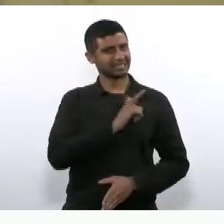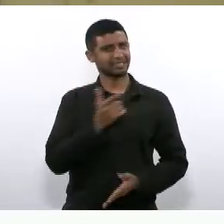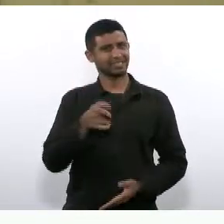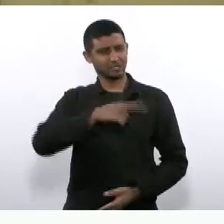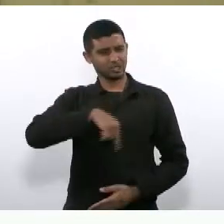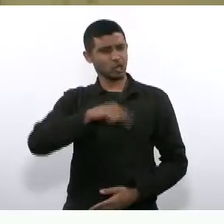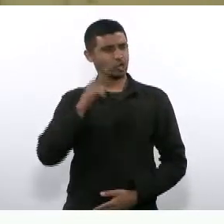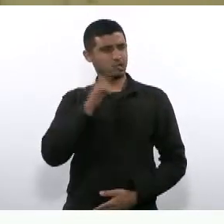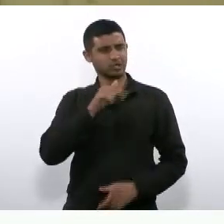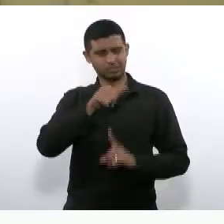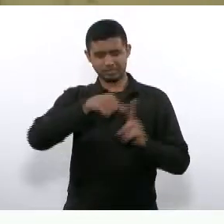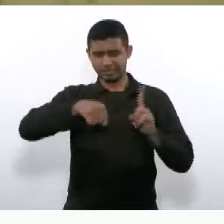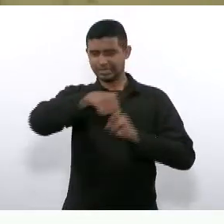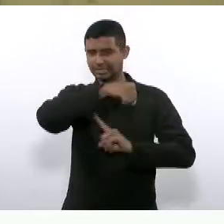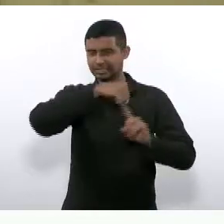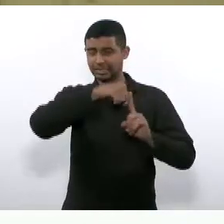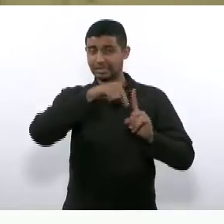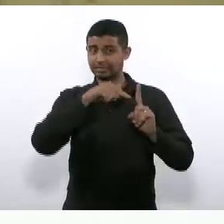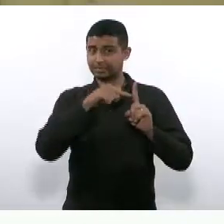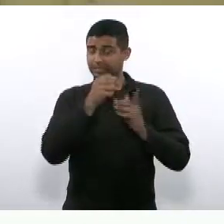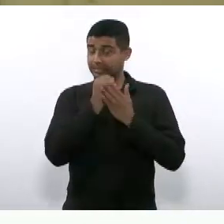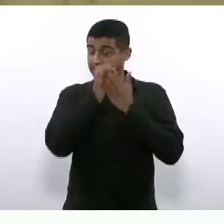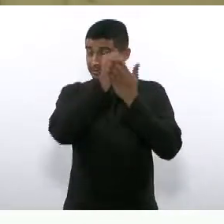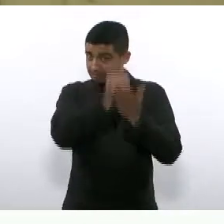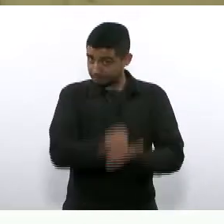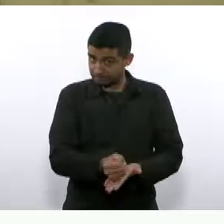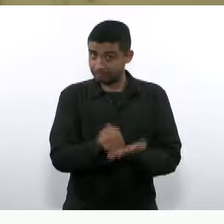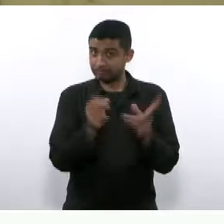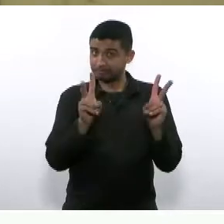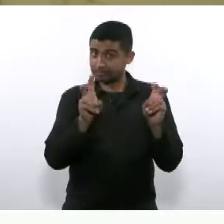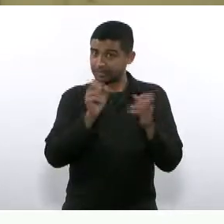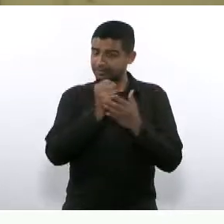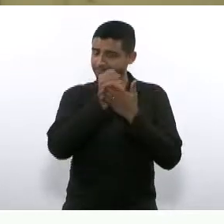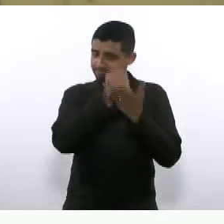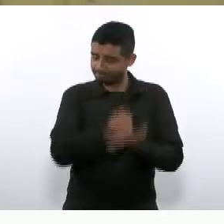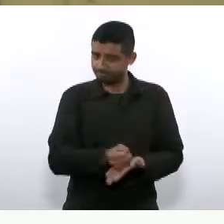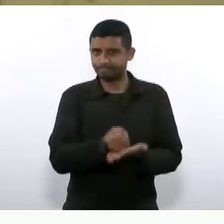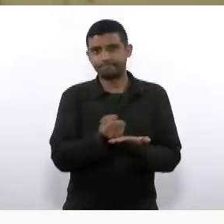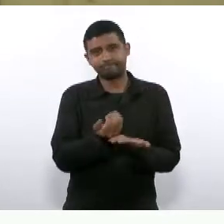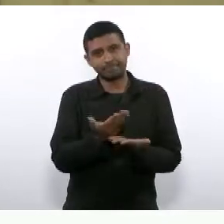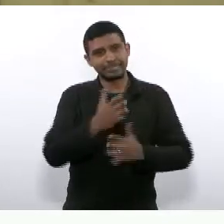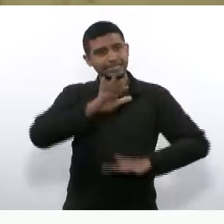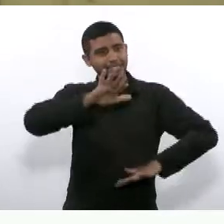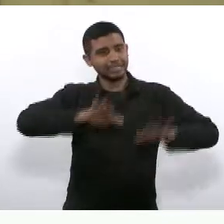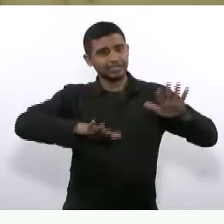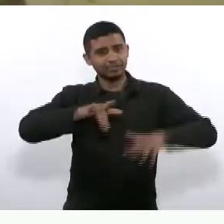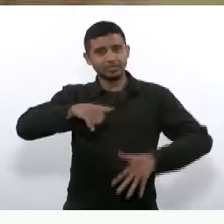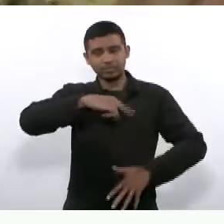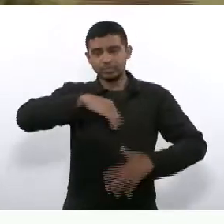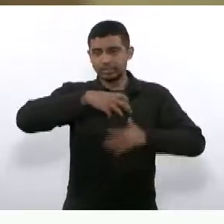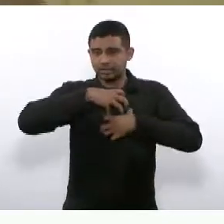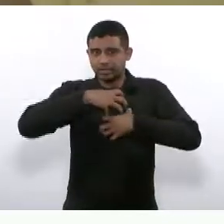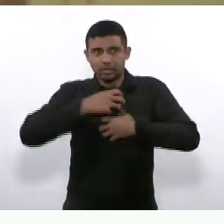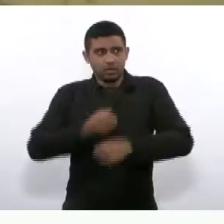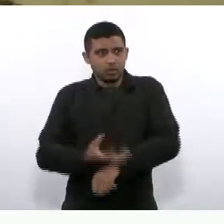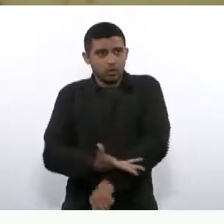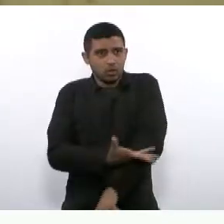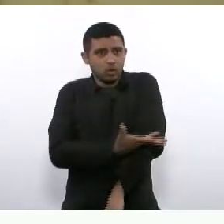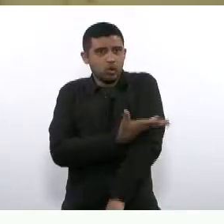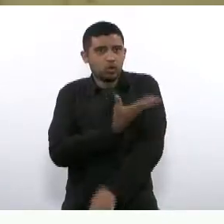esse tema duro, um tema que, por vezes, nos emocionou,